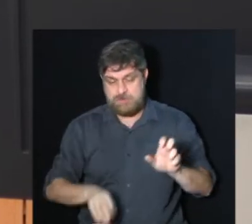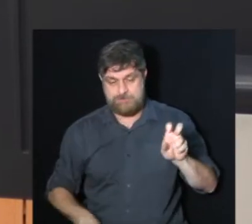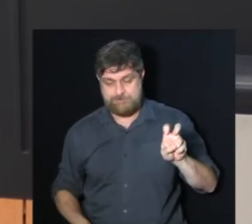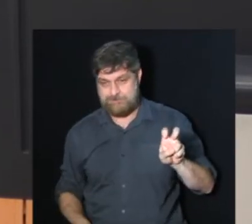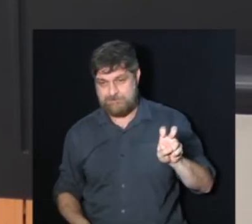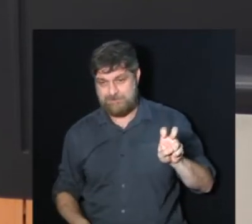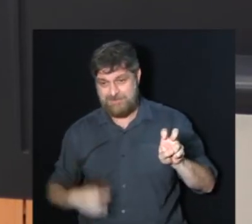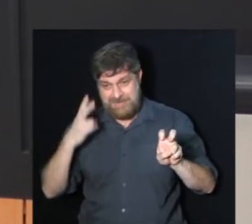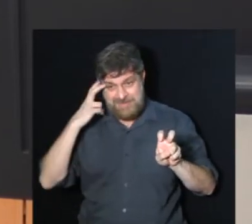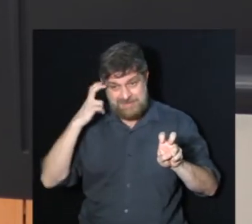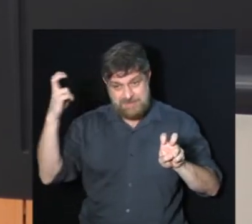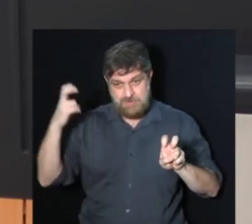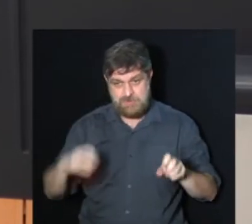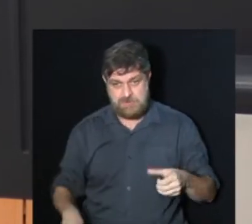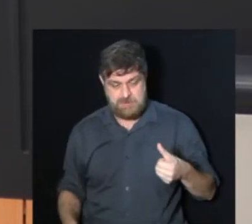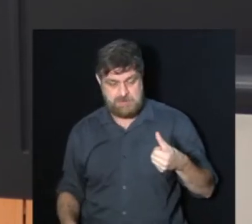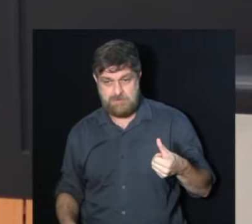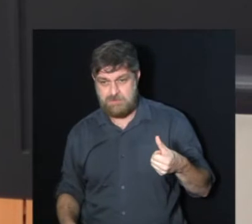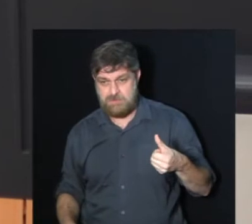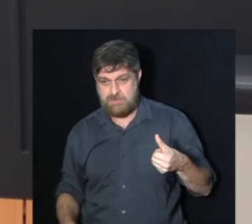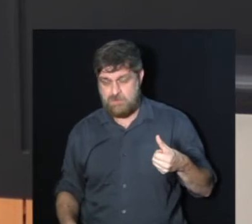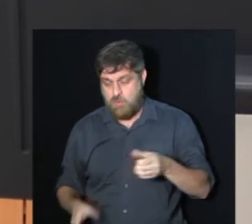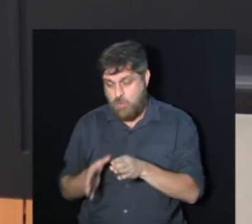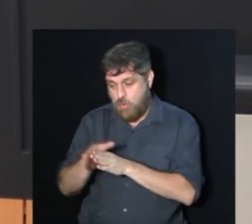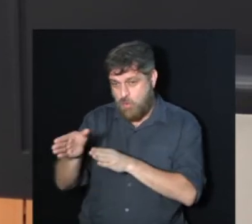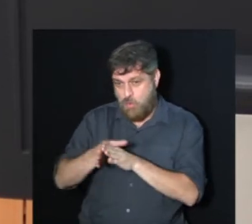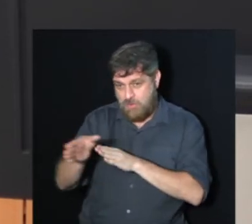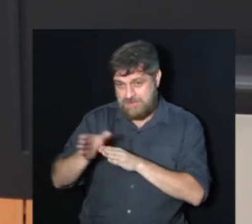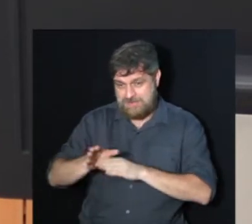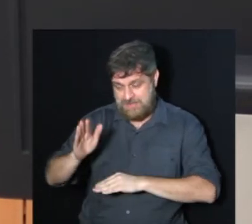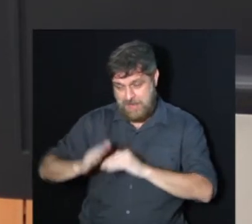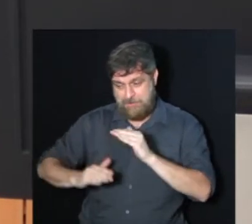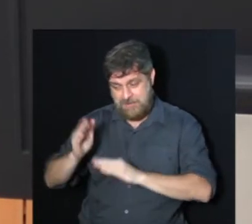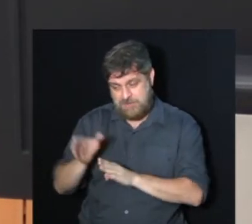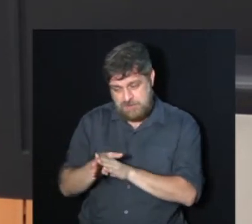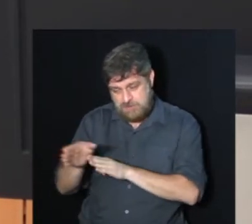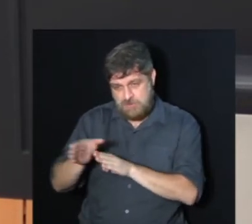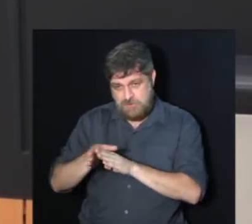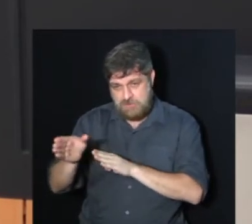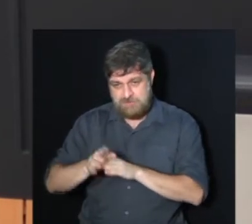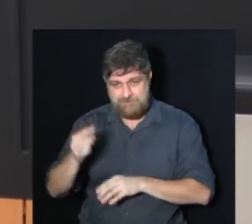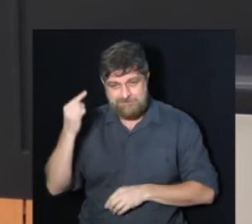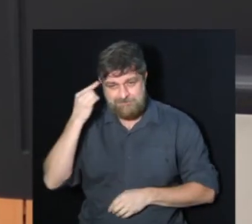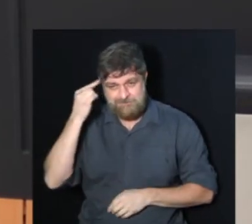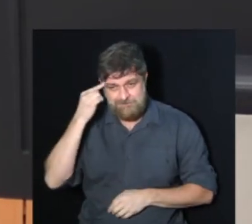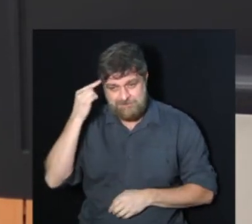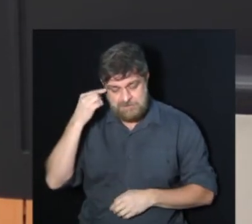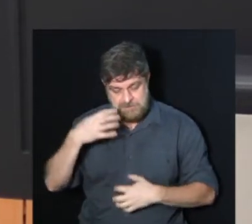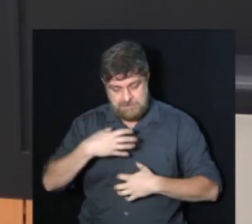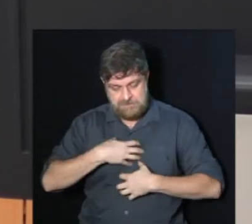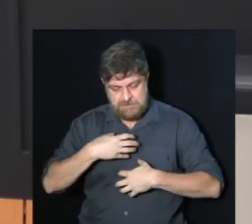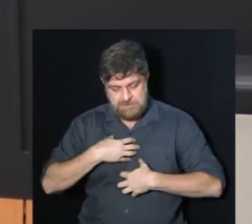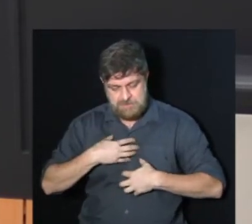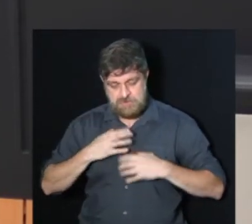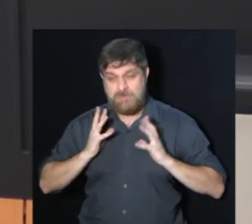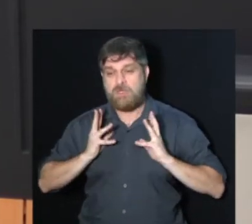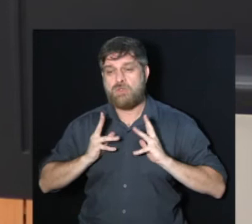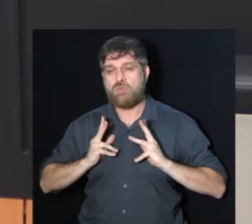a sabedoria, o conselho, as boas palavras, os pensamentos e os sentimentos